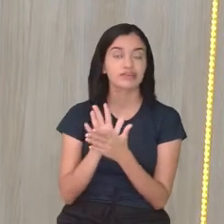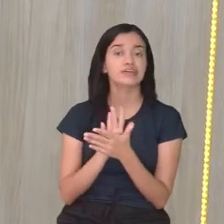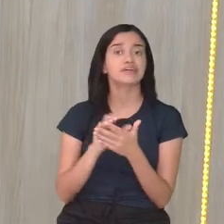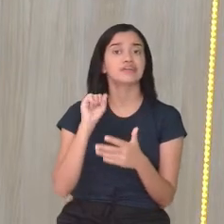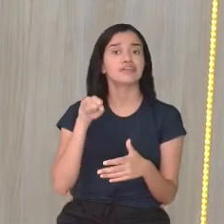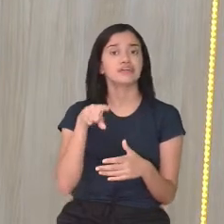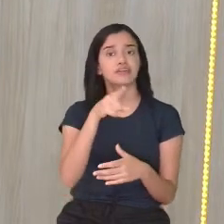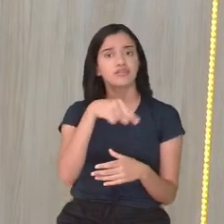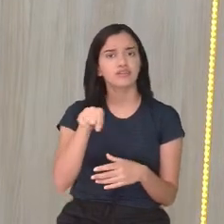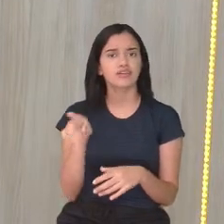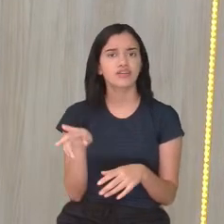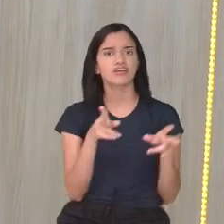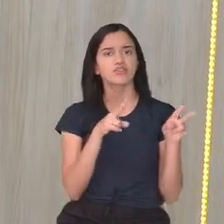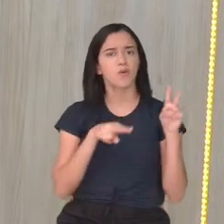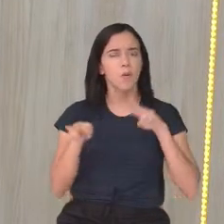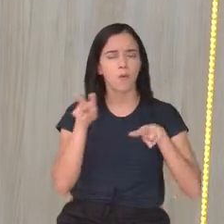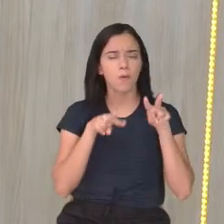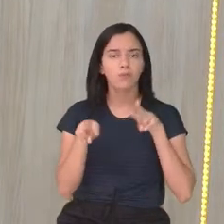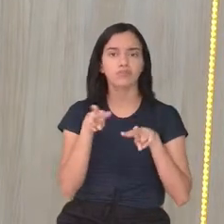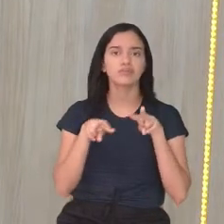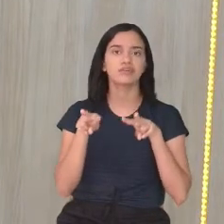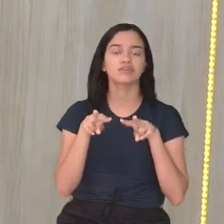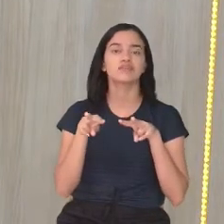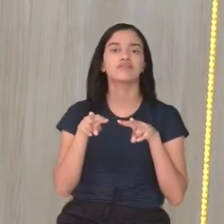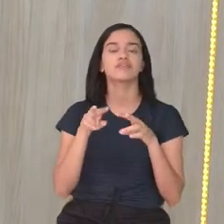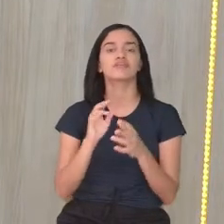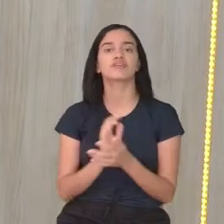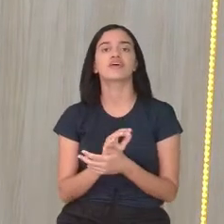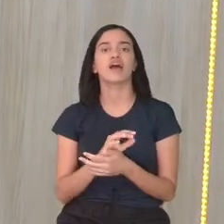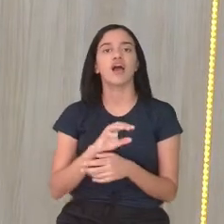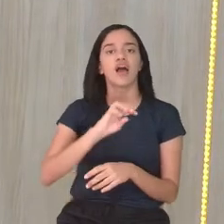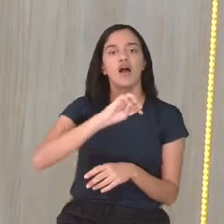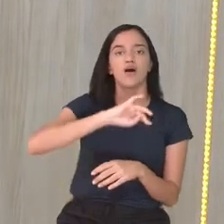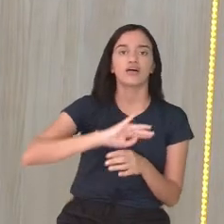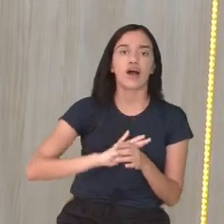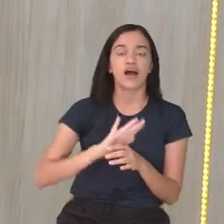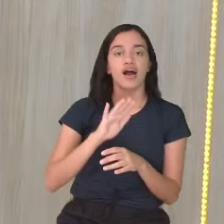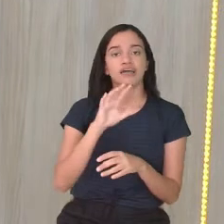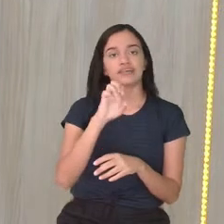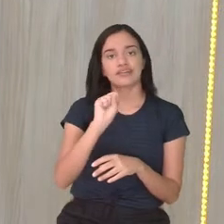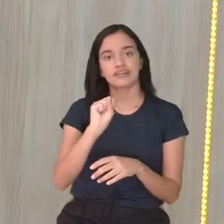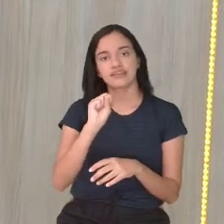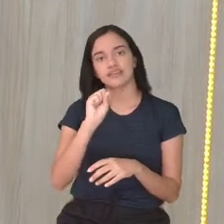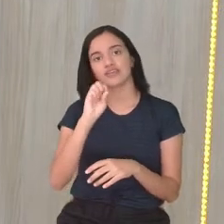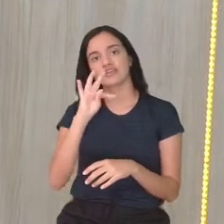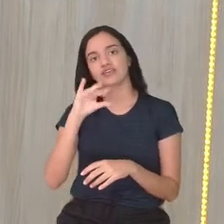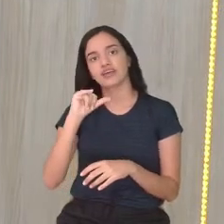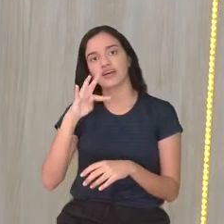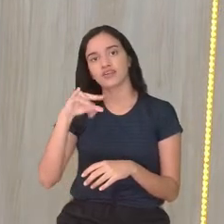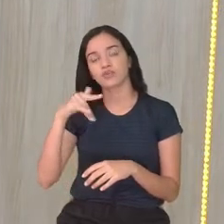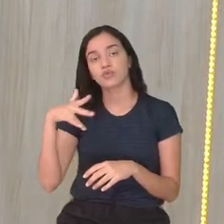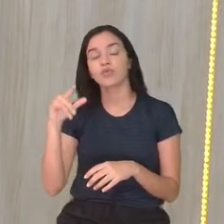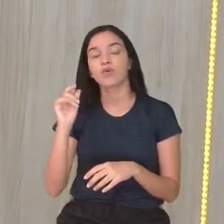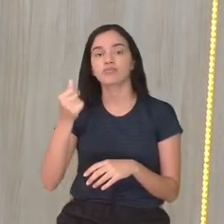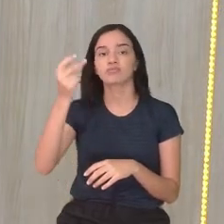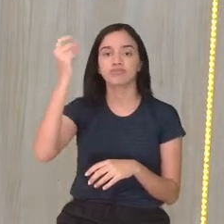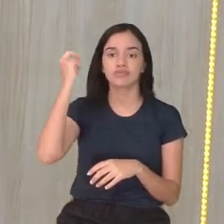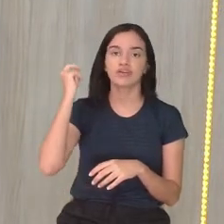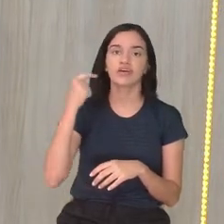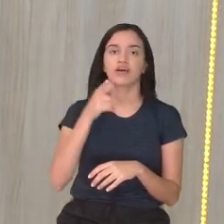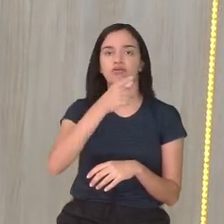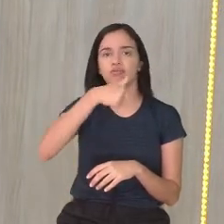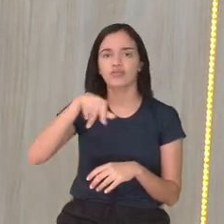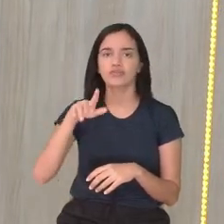vocês observarem as estátuas, os monumentos, tudo que tiver relacionado a essa época, que vocês